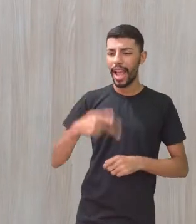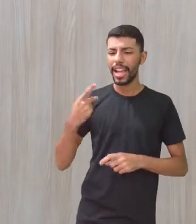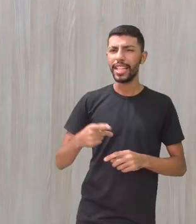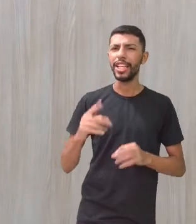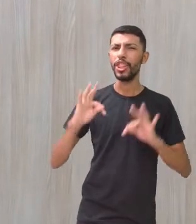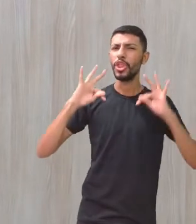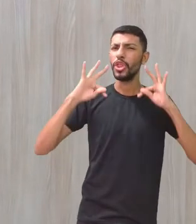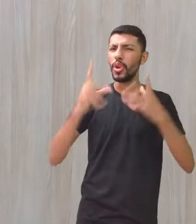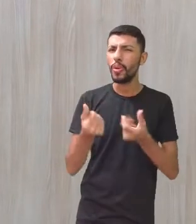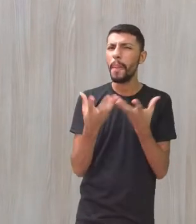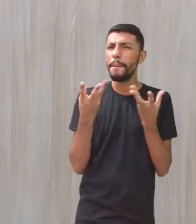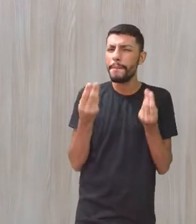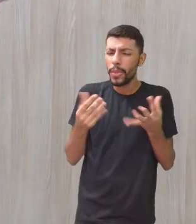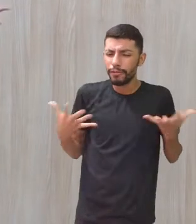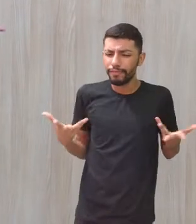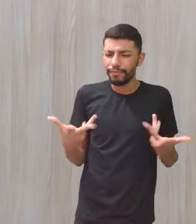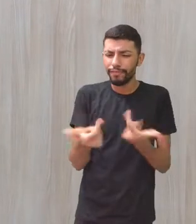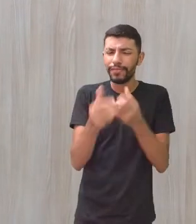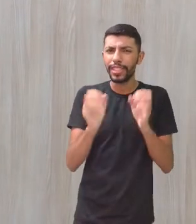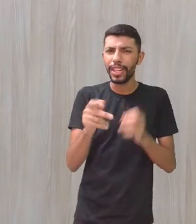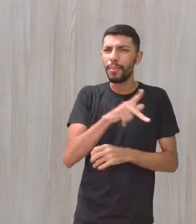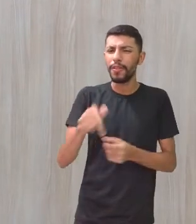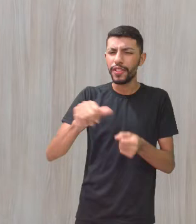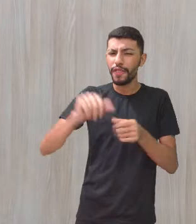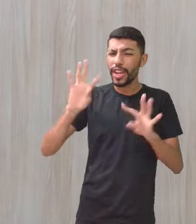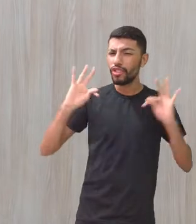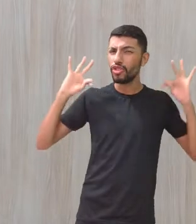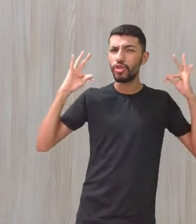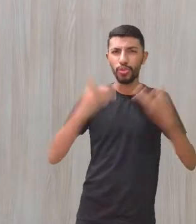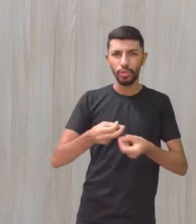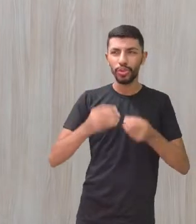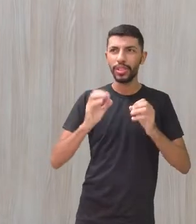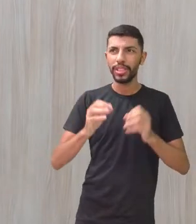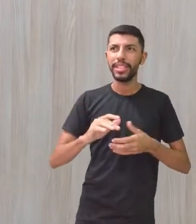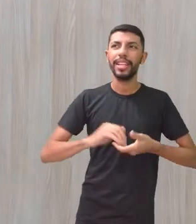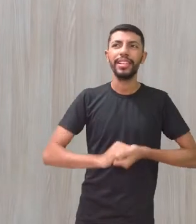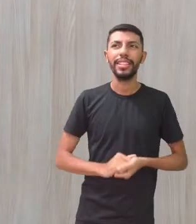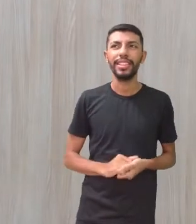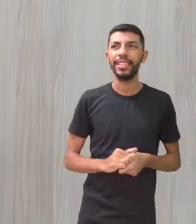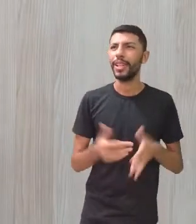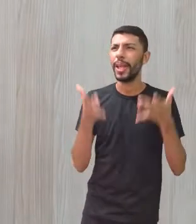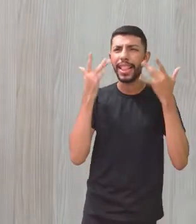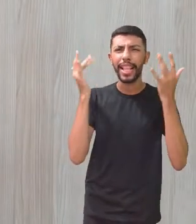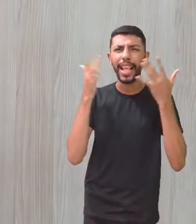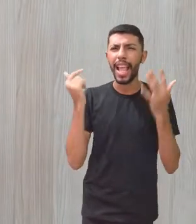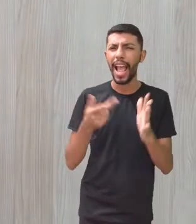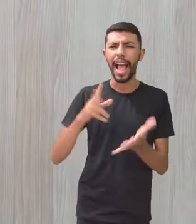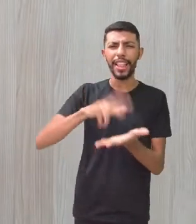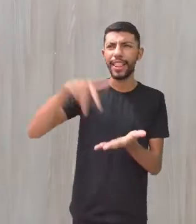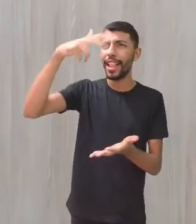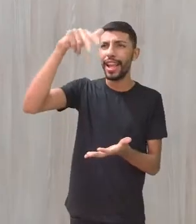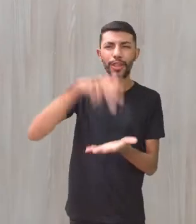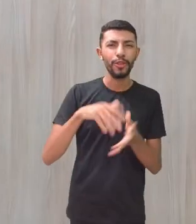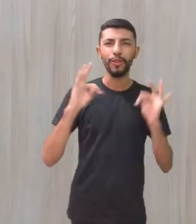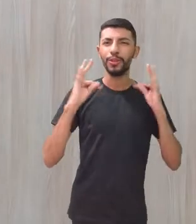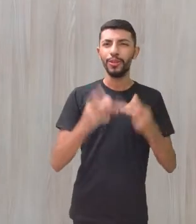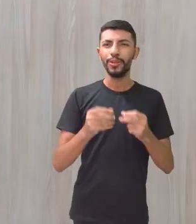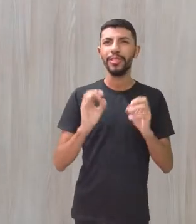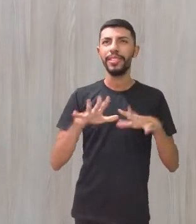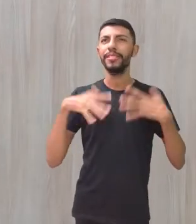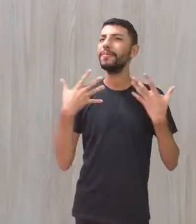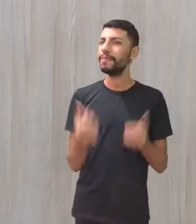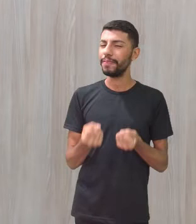dançam, os professores verdade. dão piruetas, a gente faz de tudo. Faz teatro. Faz teatro, faz de tudo um pouquinho. Então vamos